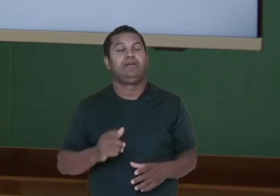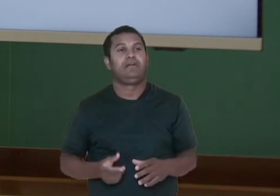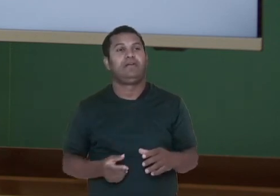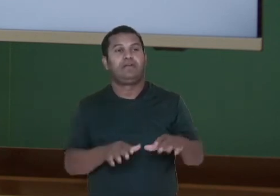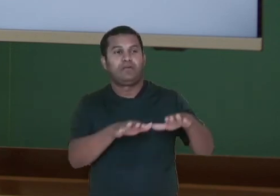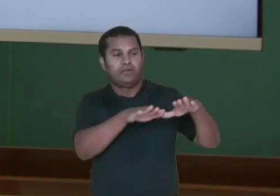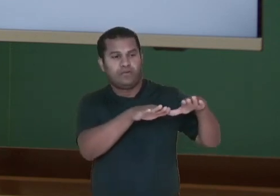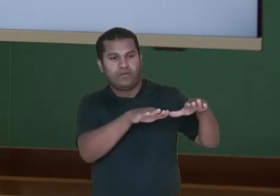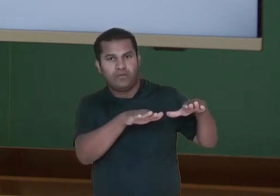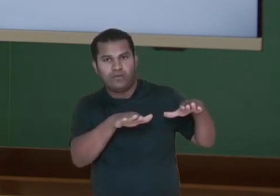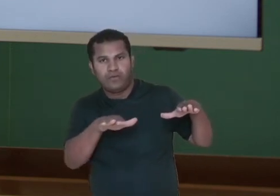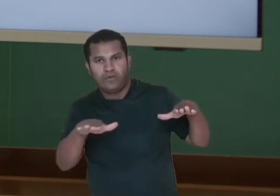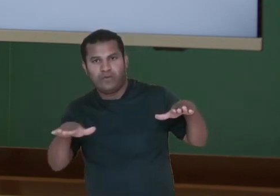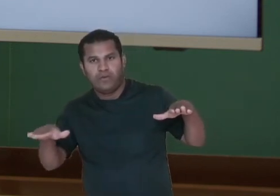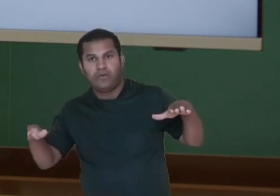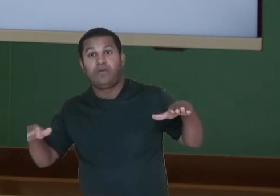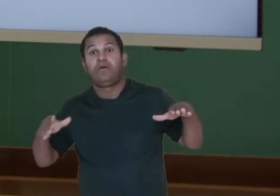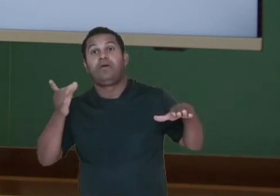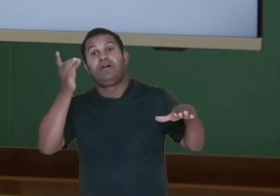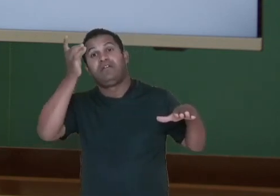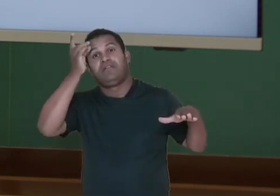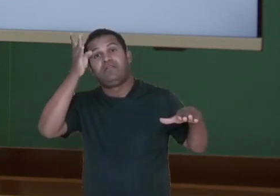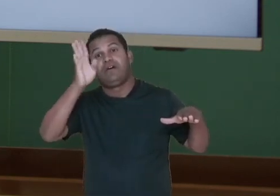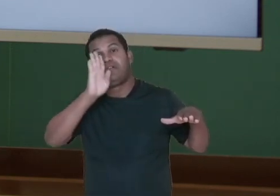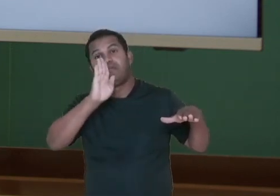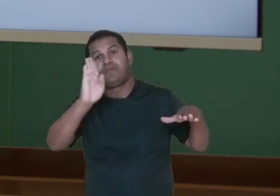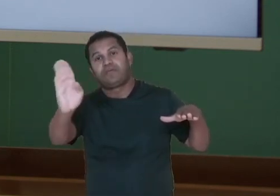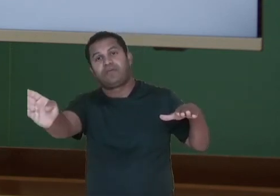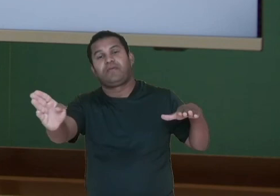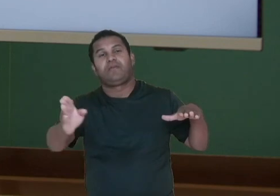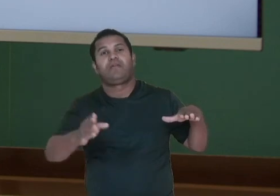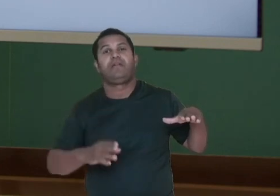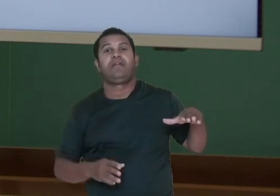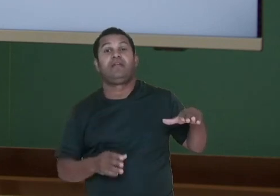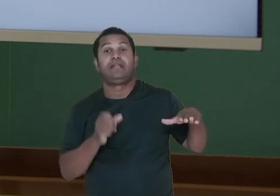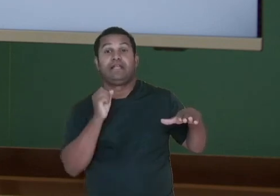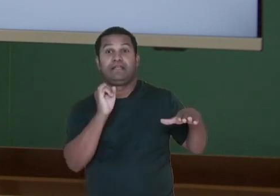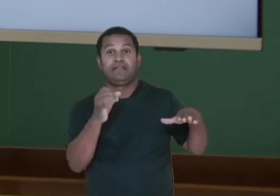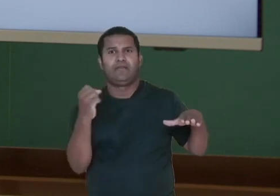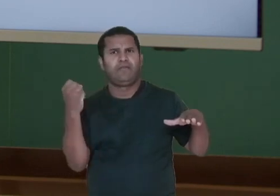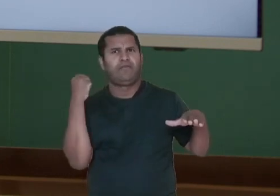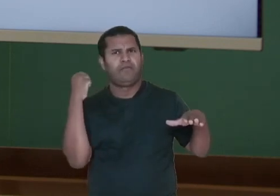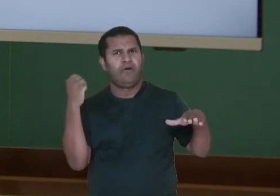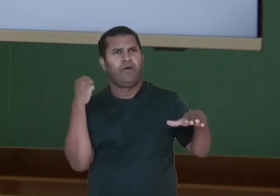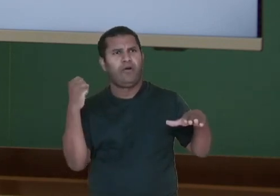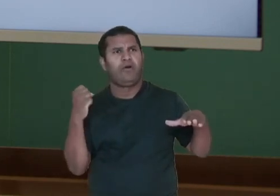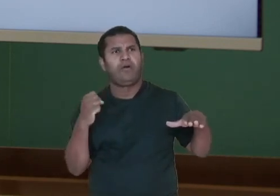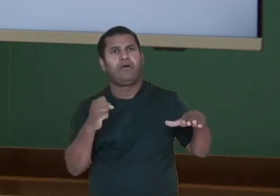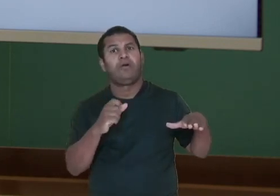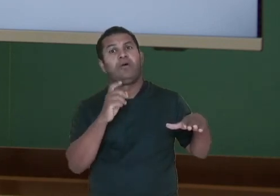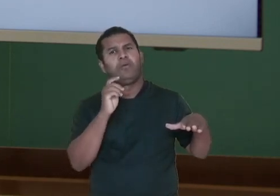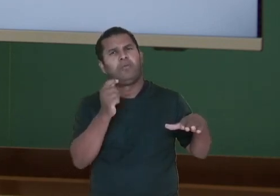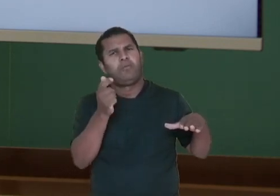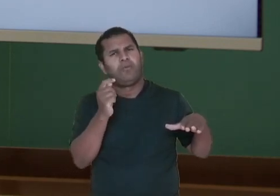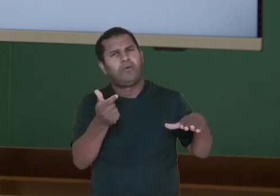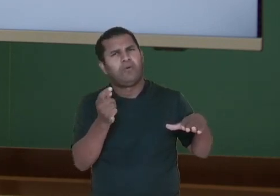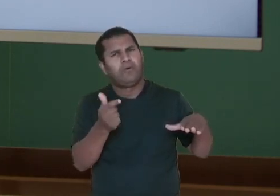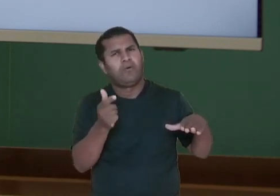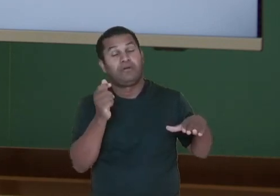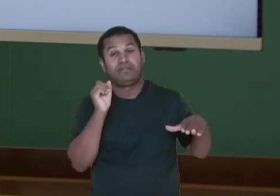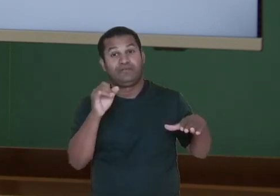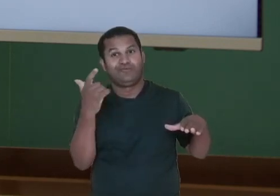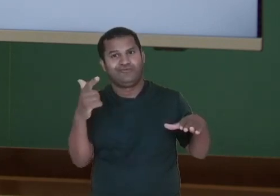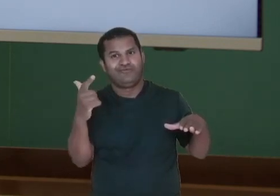você pode, muitas vezes, se o impulso for muito forte, tentar dar uma reduzida, né, com a atuação sem esfregar o